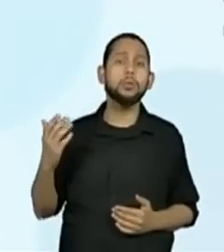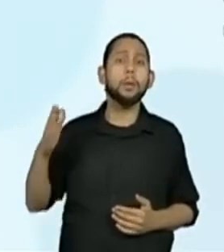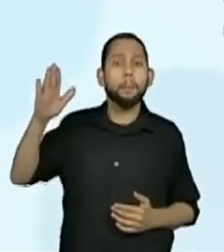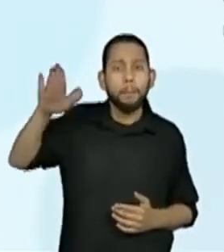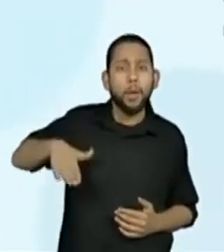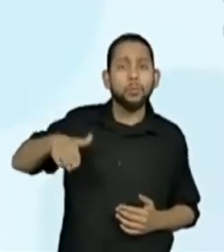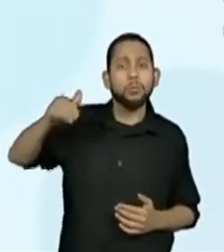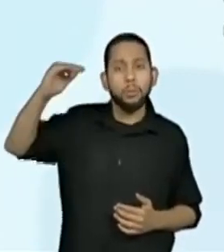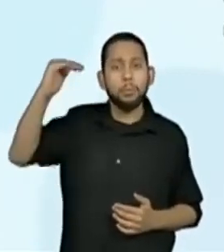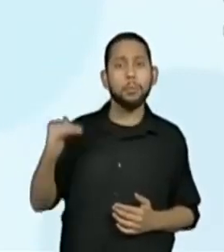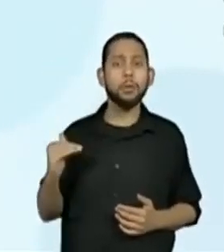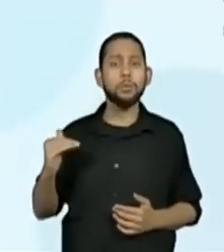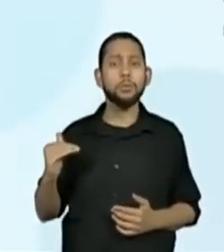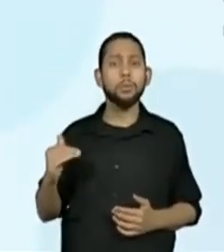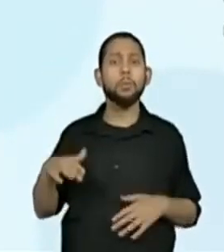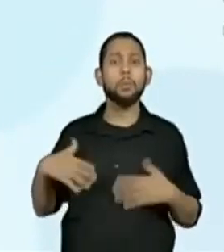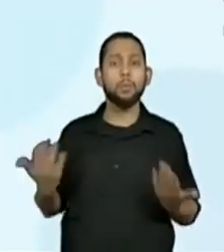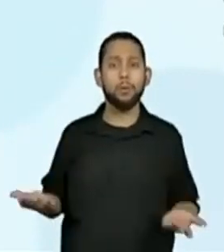Vamos lá.